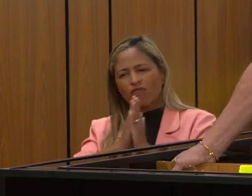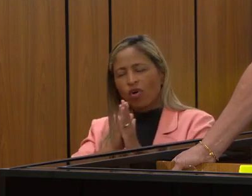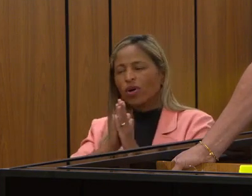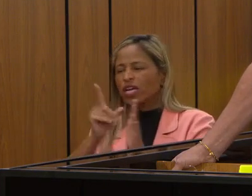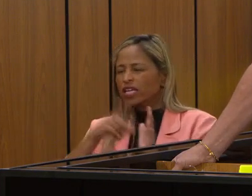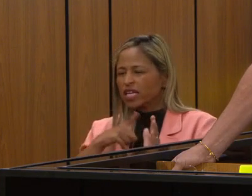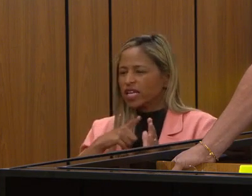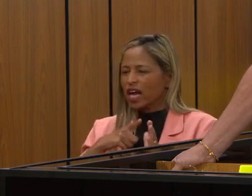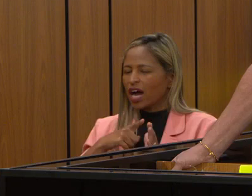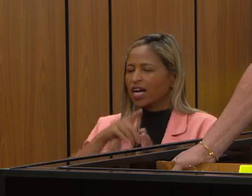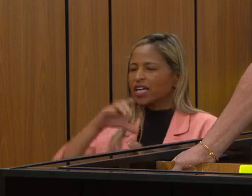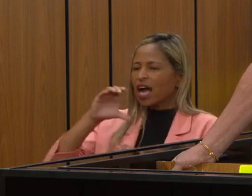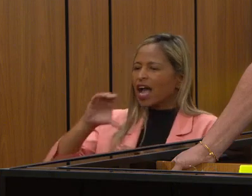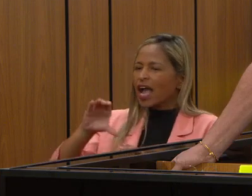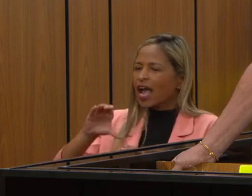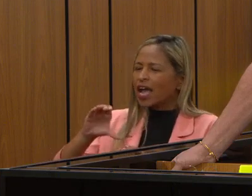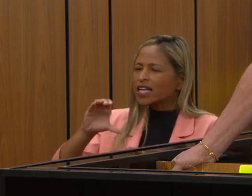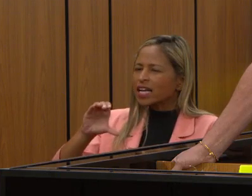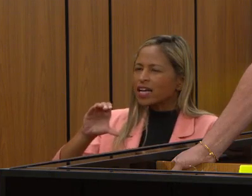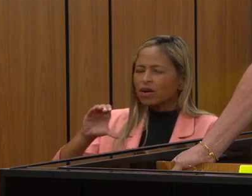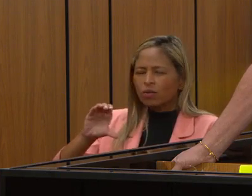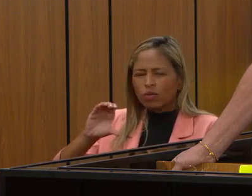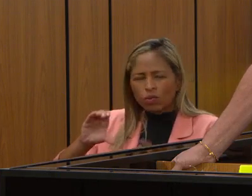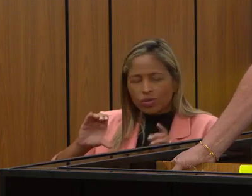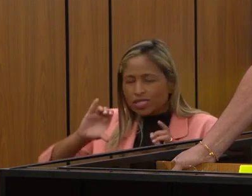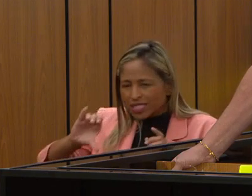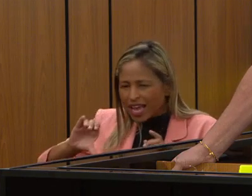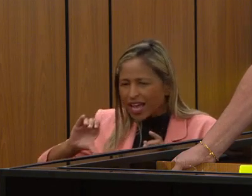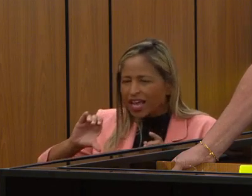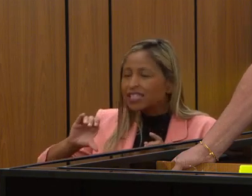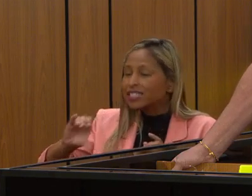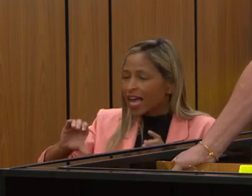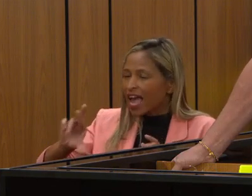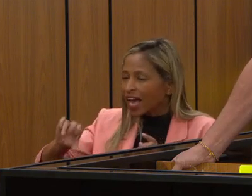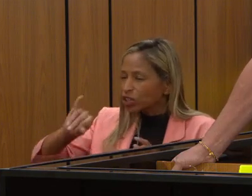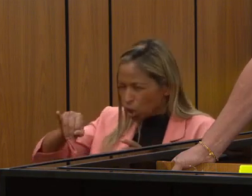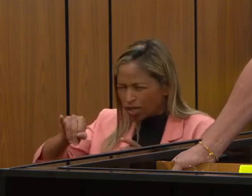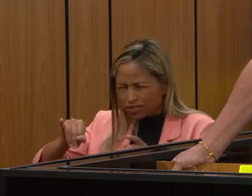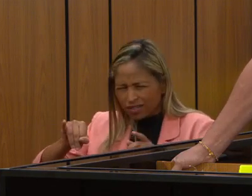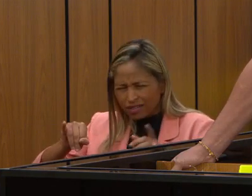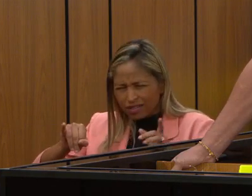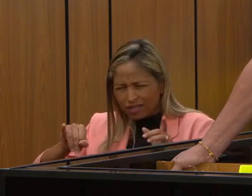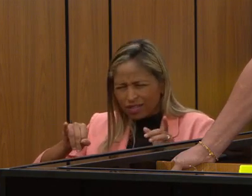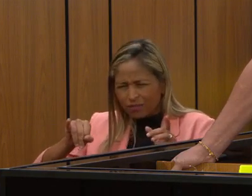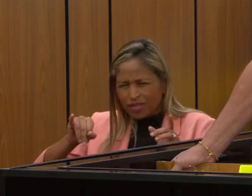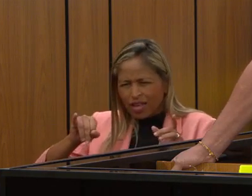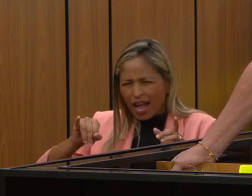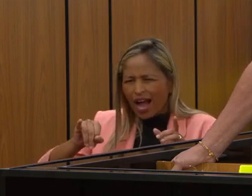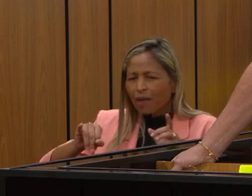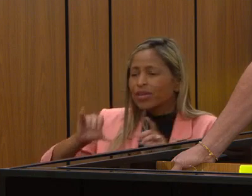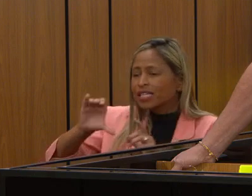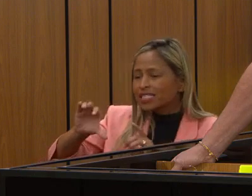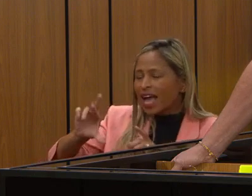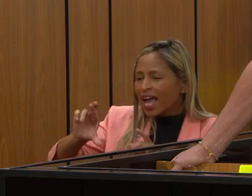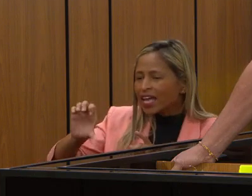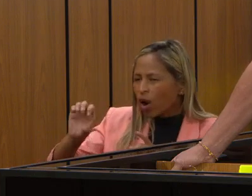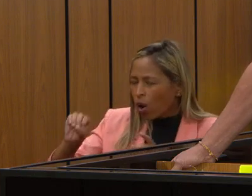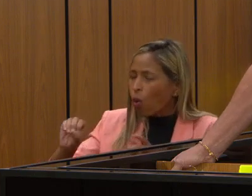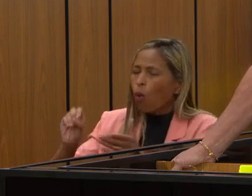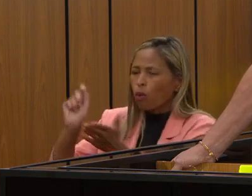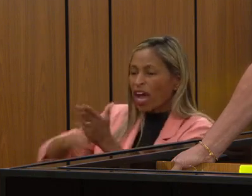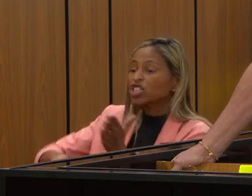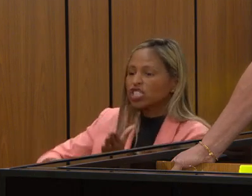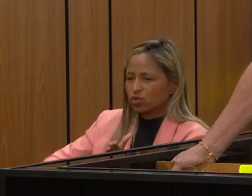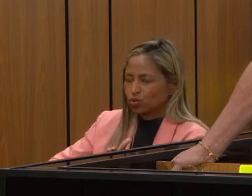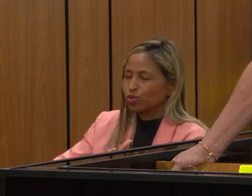o CRO dessas pessoas porque para elas não enganarem outras pessoas eu não tô aqui a minha indignação maior